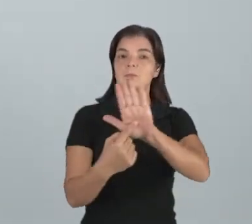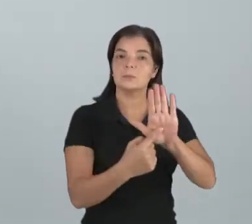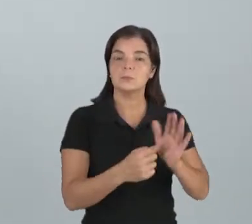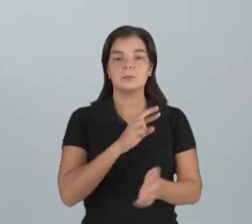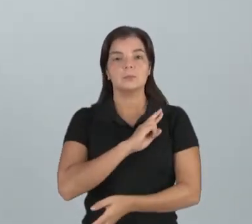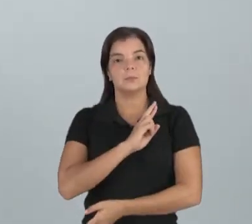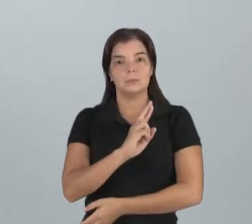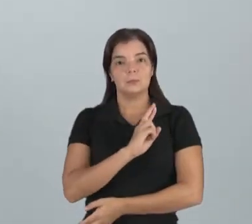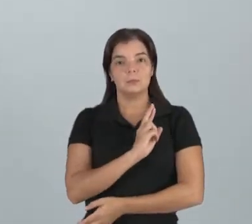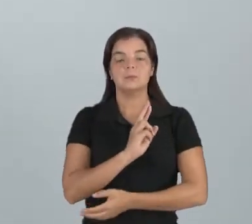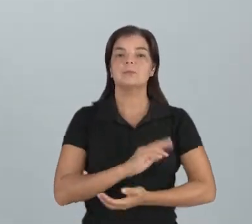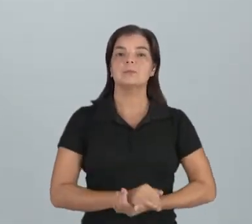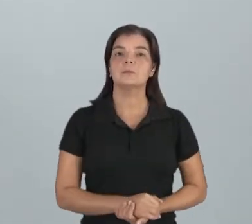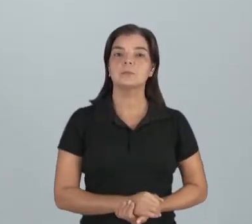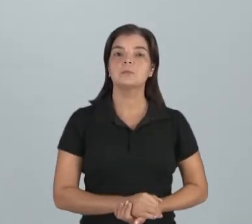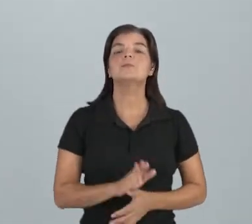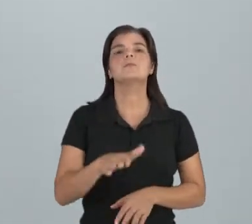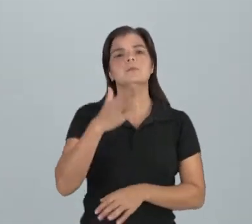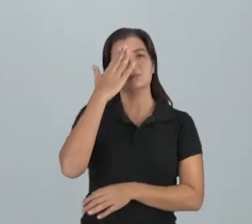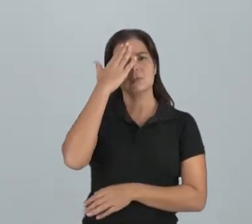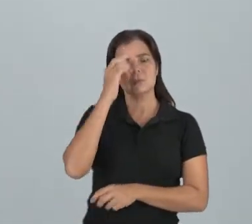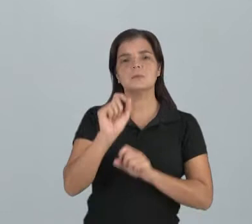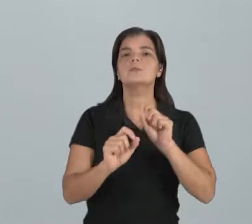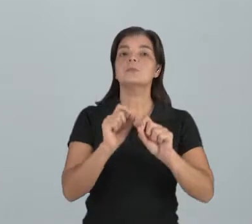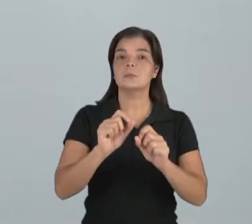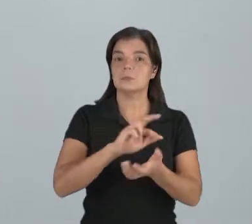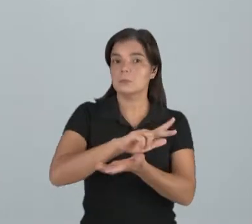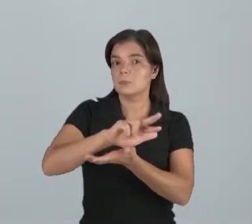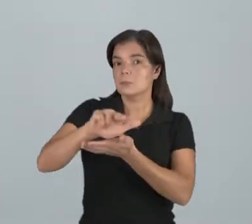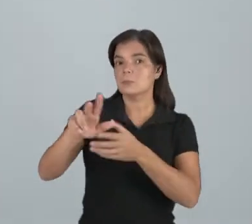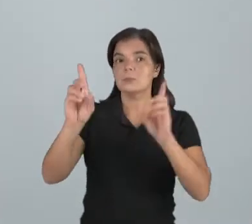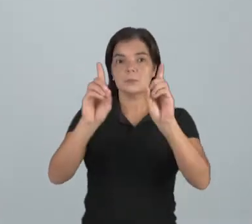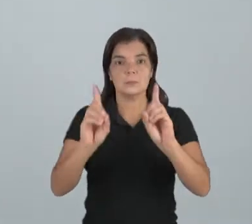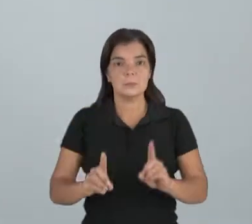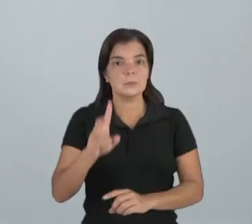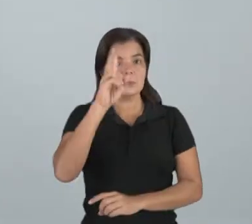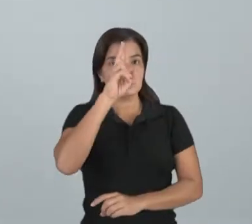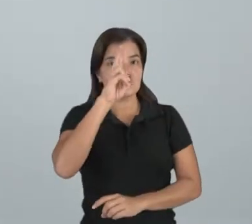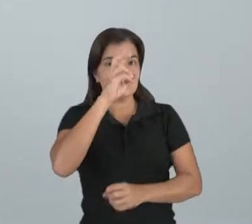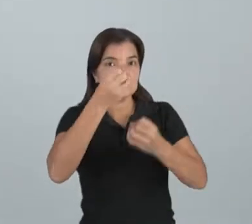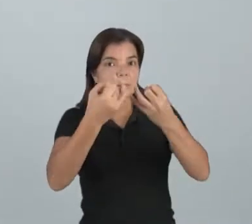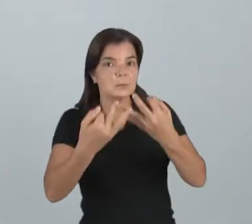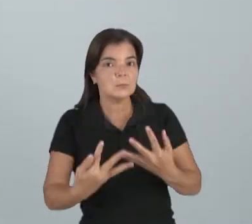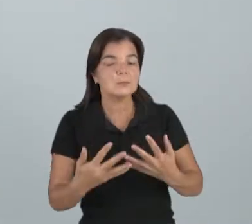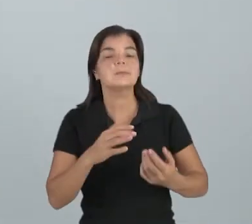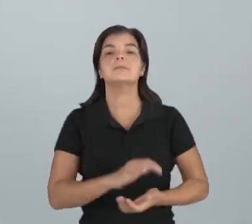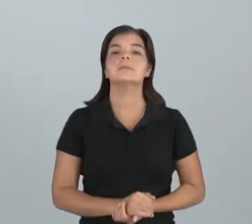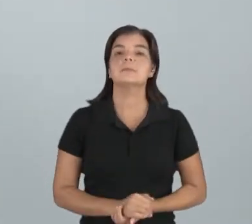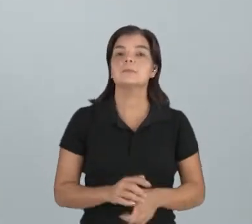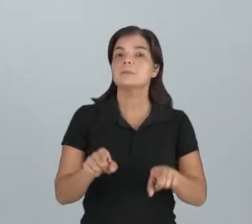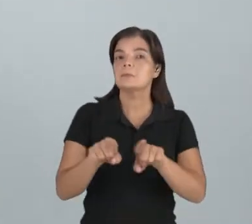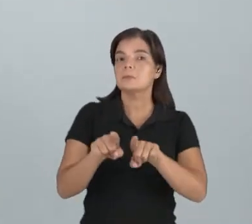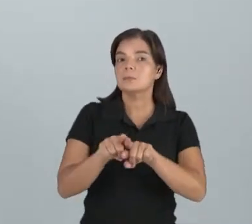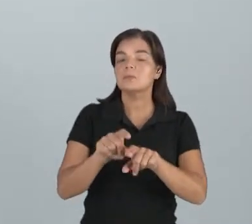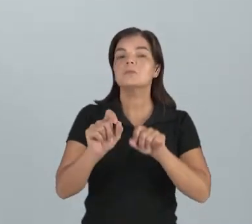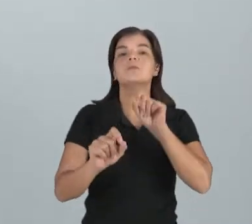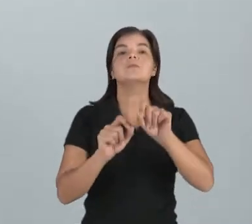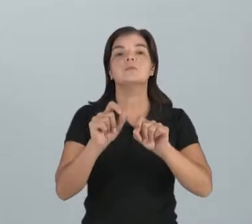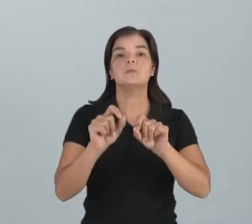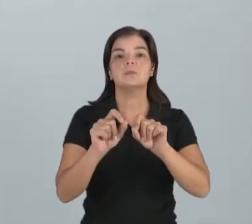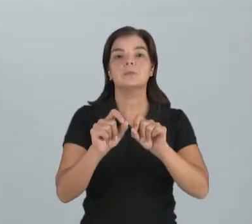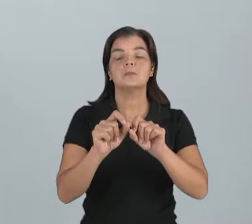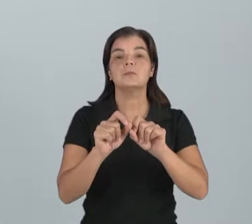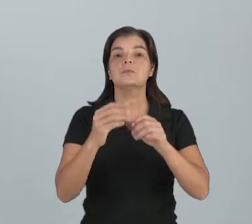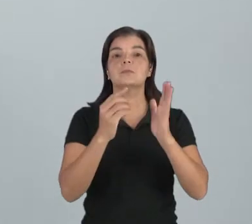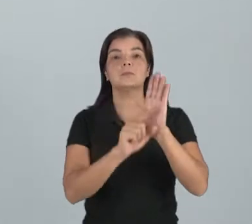manifestações religiosas. A gente já sabe o que é transcendente, lembram da definição? Transcendente é aquilo que está